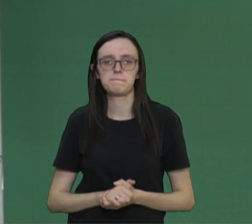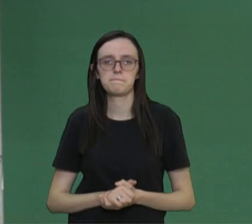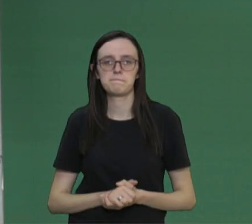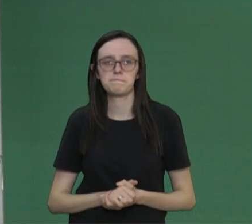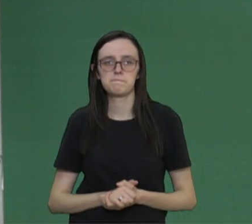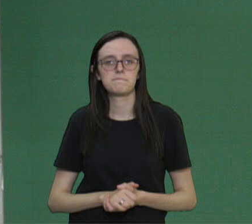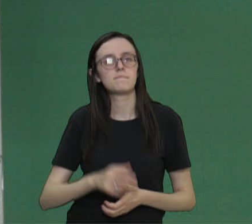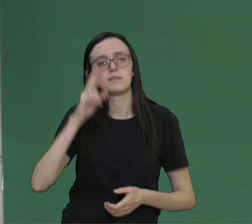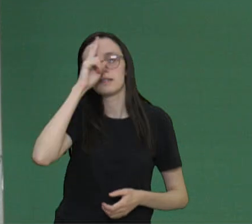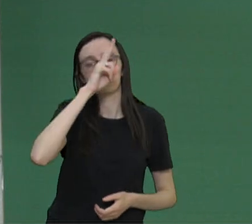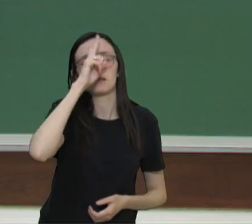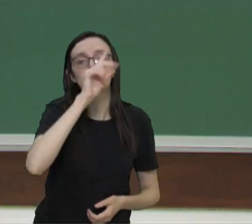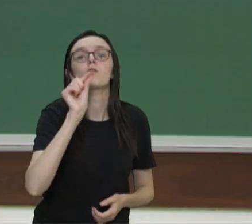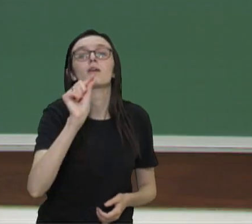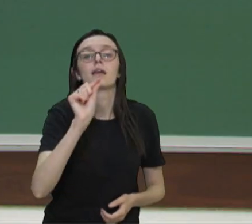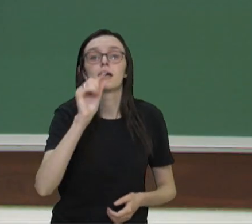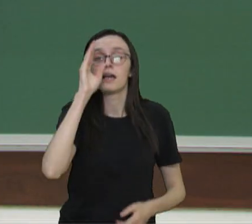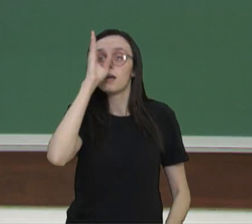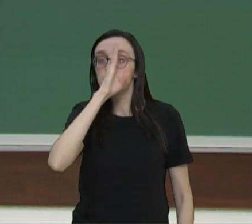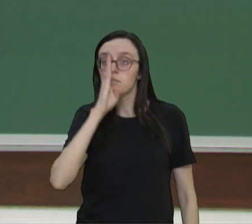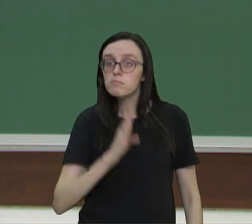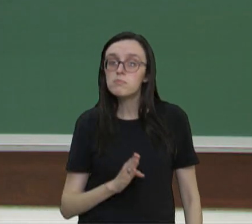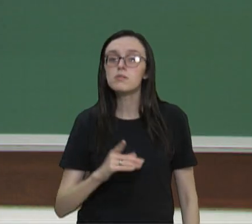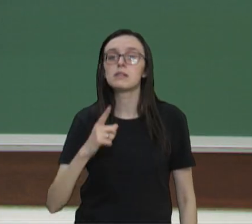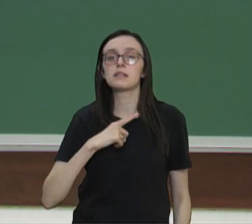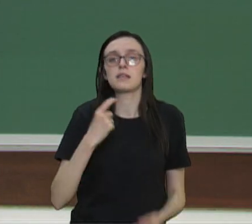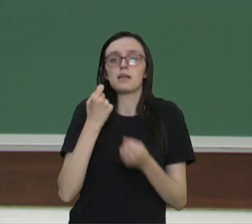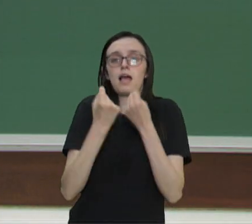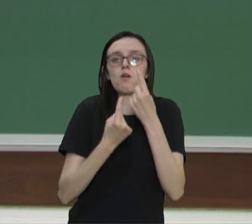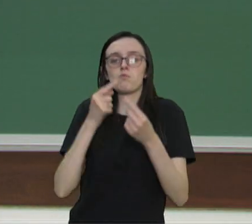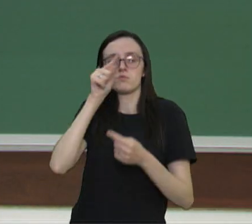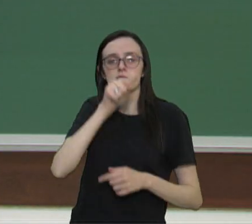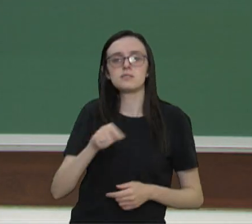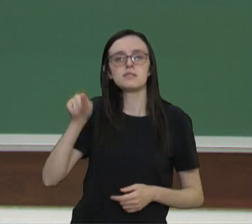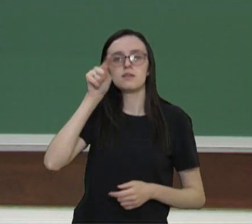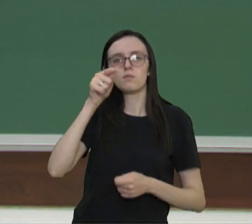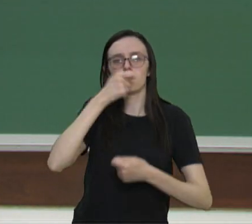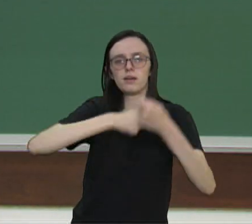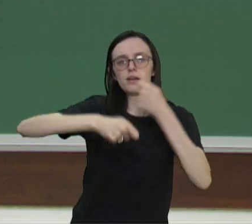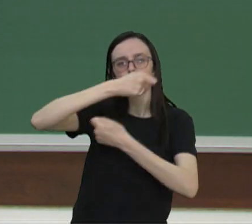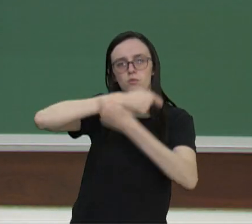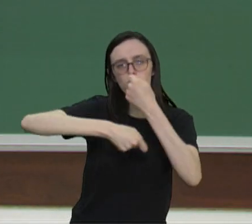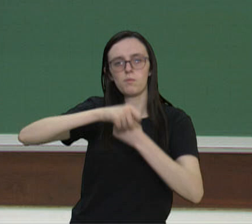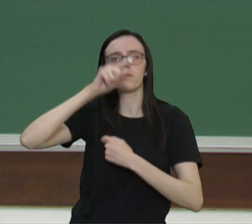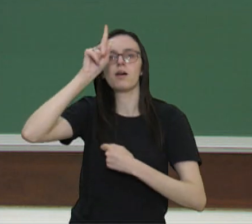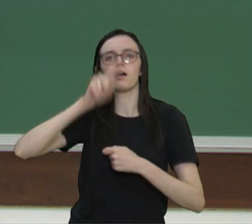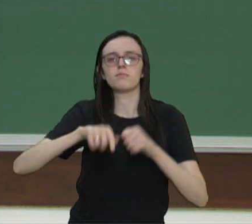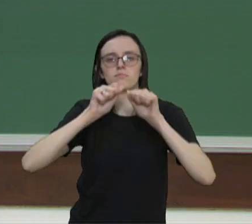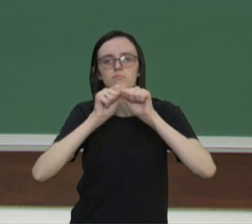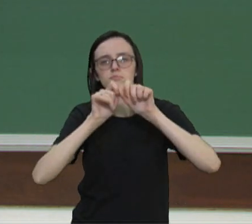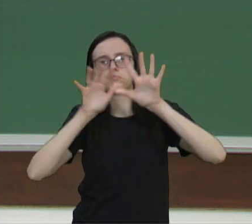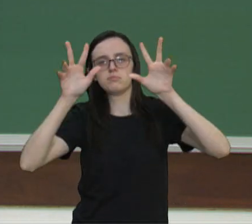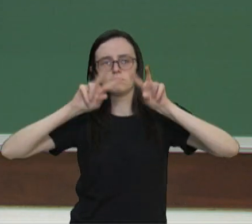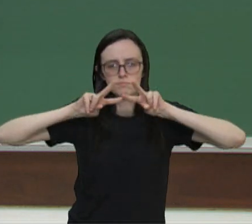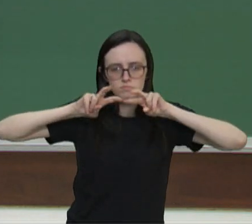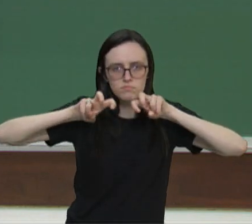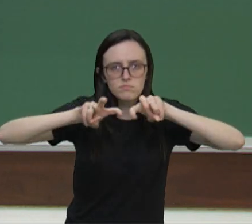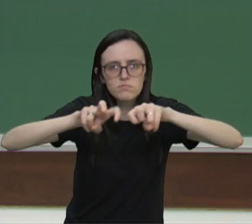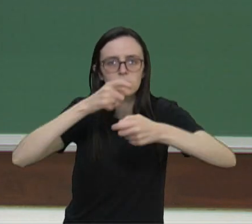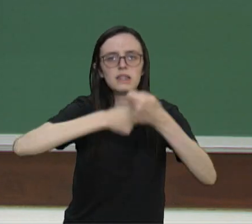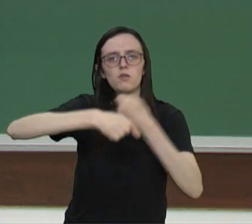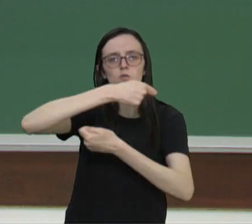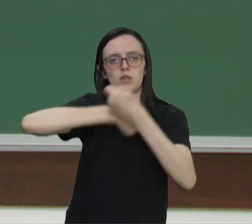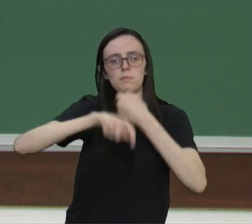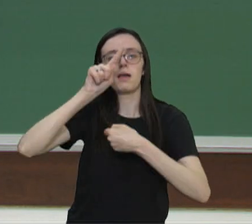lá que o Brasil, então, passou por alguns ciclos econômicos, ciclos de exploração econômica